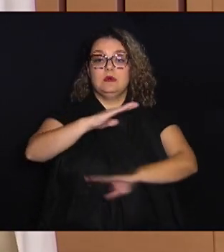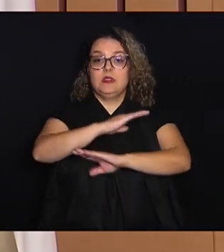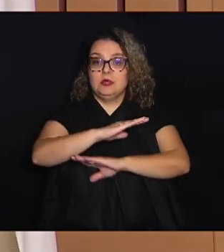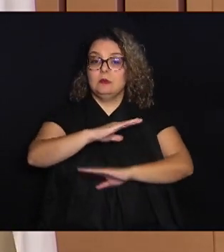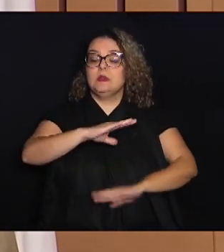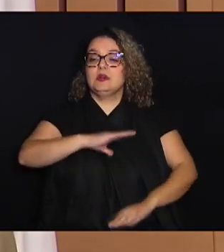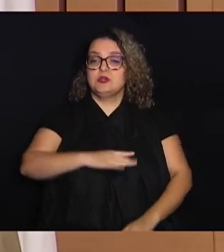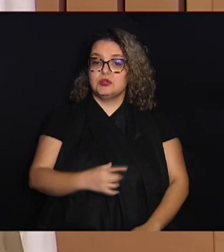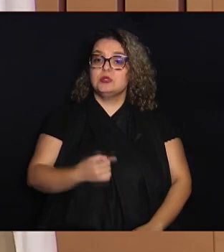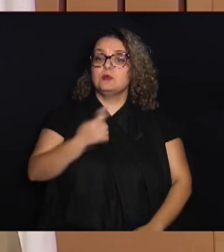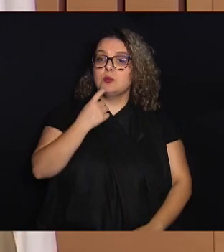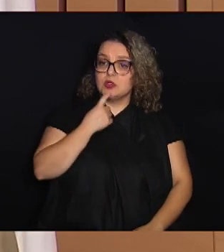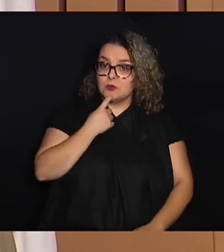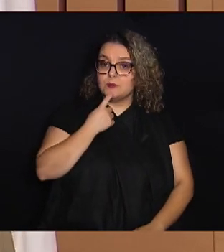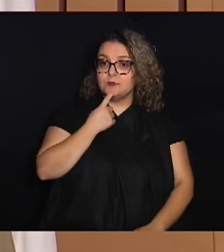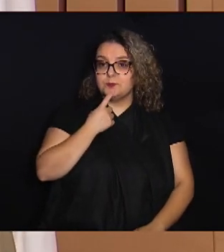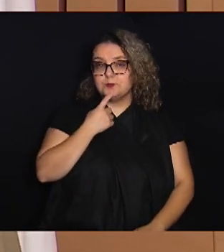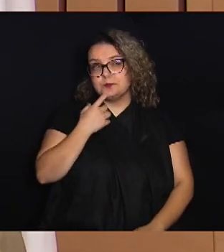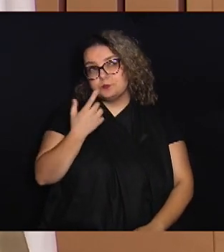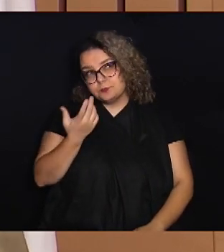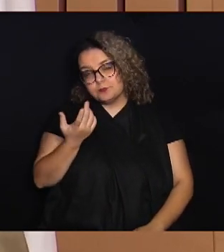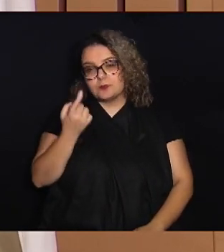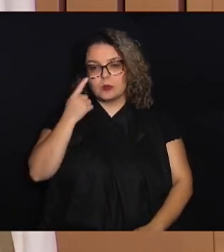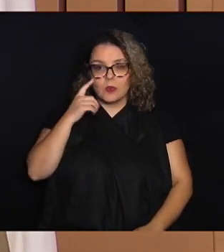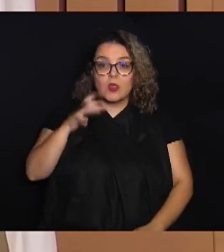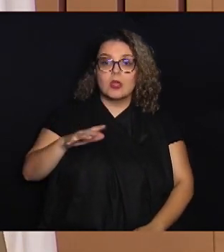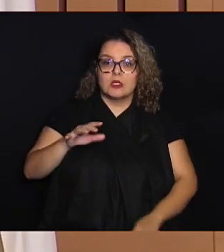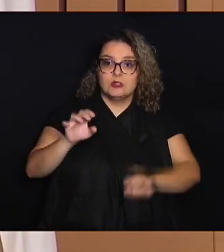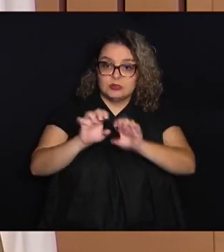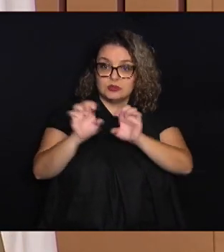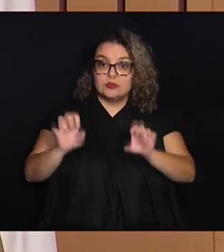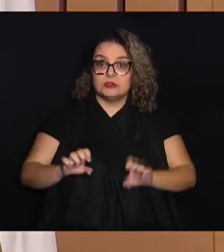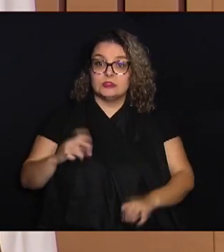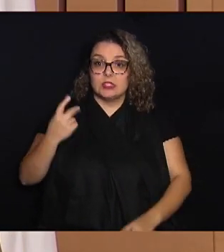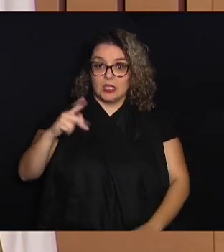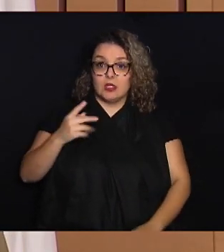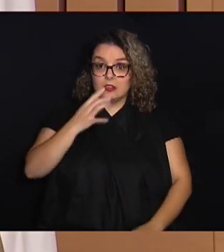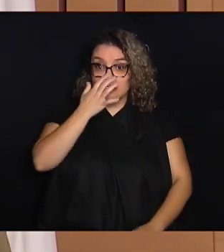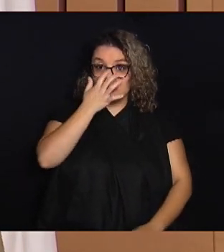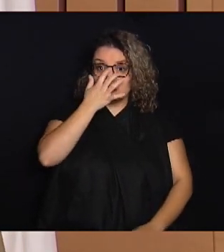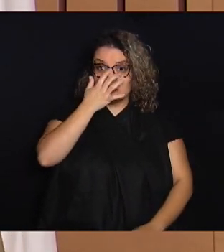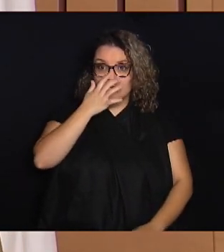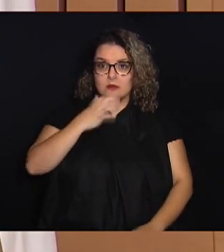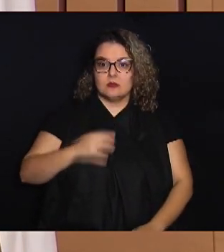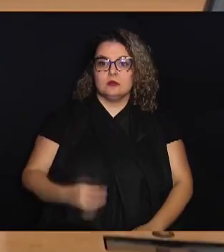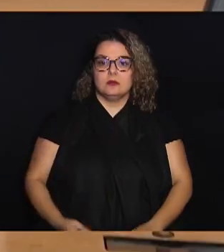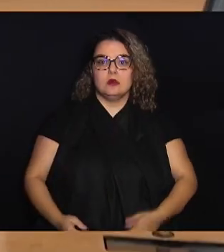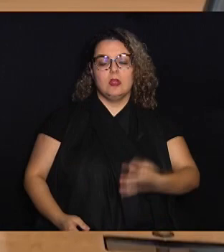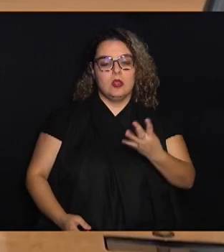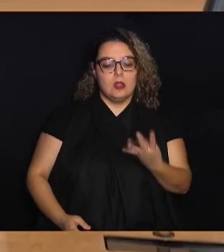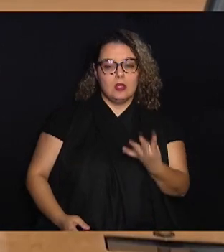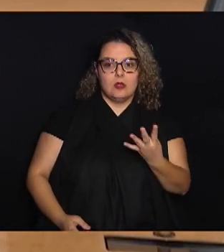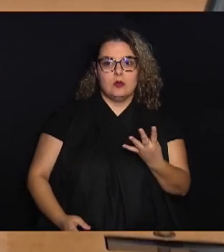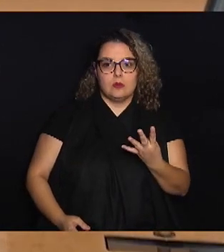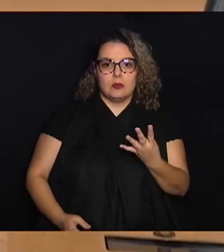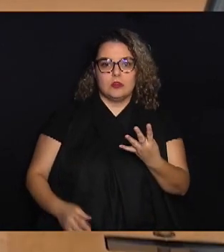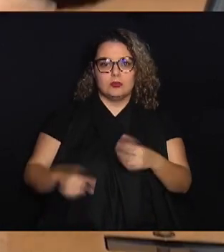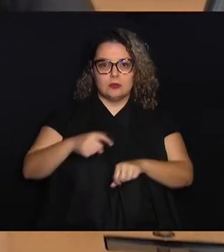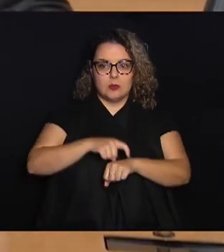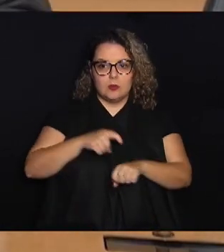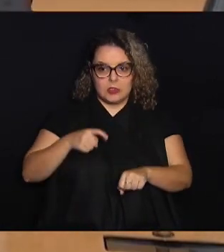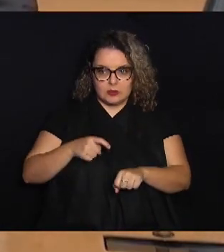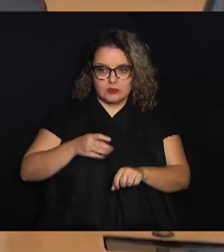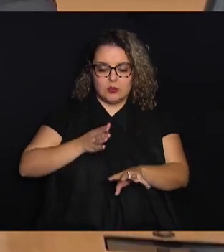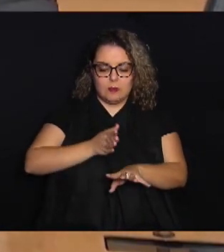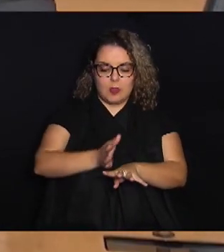que ele ataca, vamos dizer assim, a ideia da estruturação dele é em 4 frentes de trabalho. Nós temos,